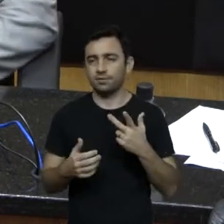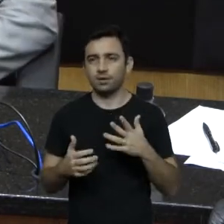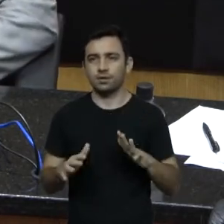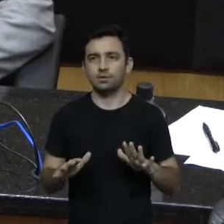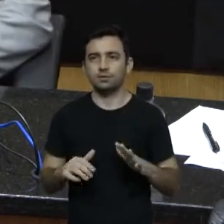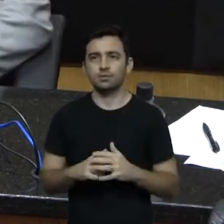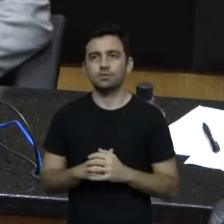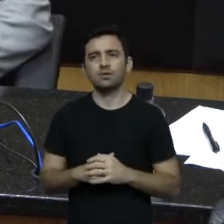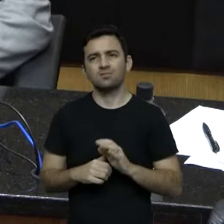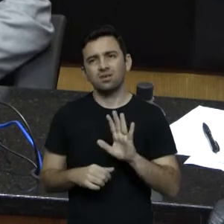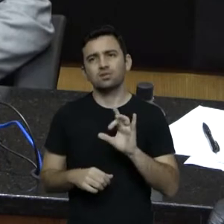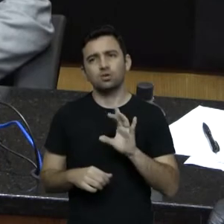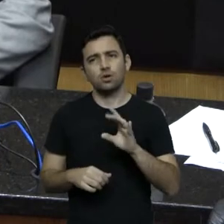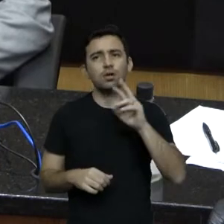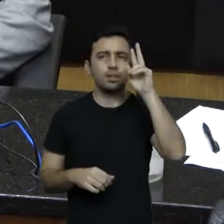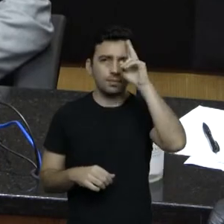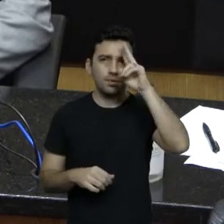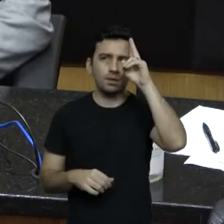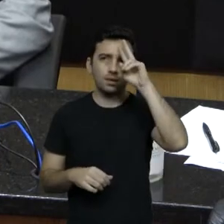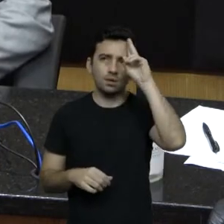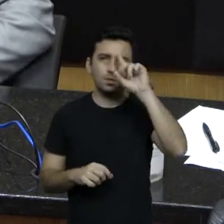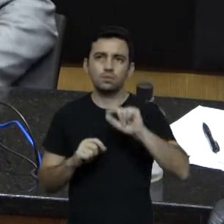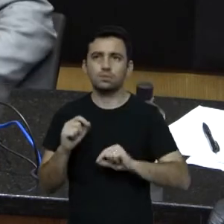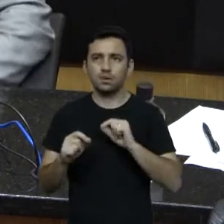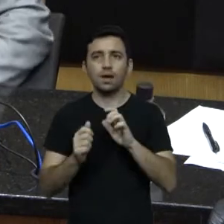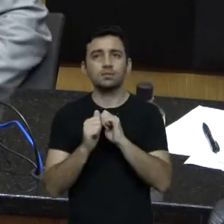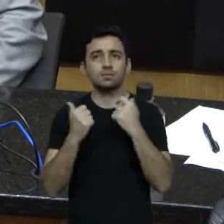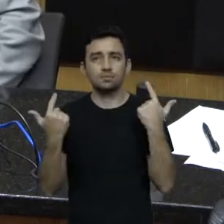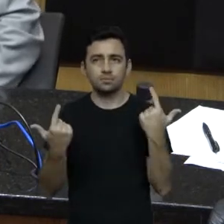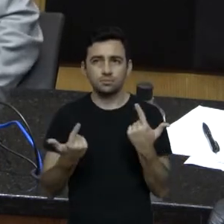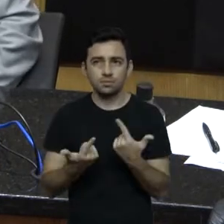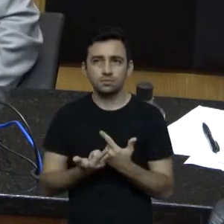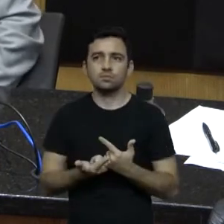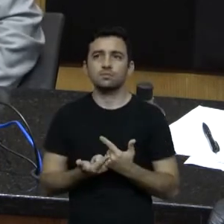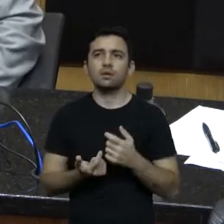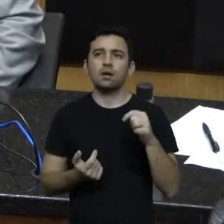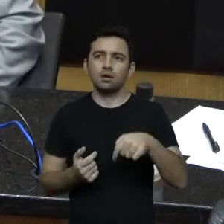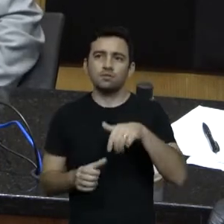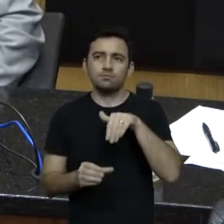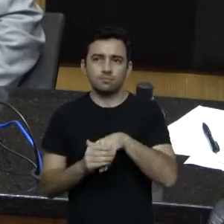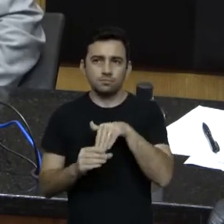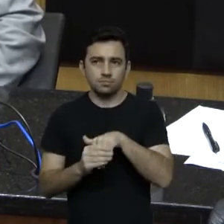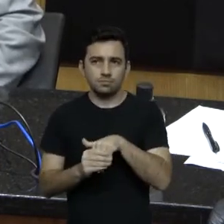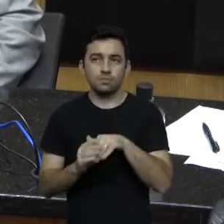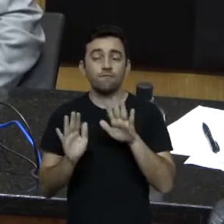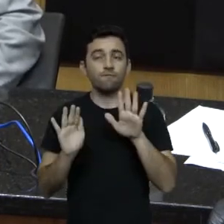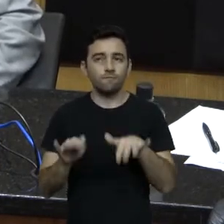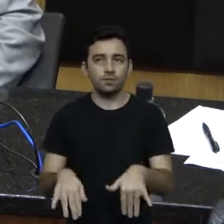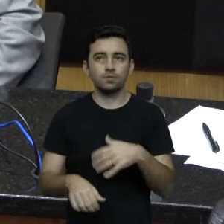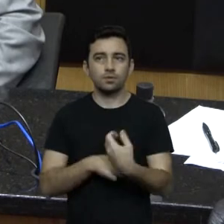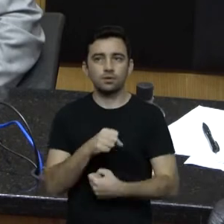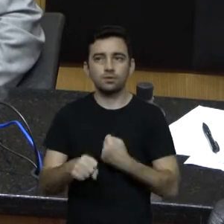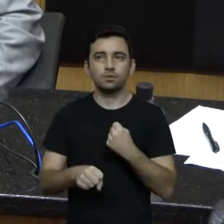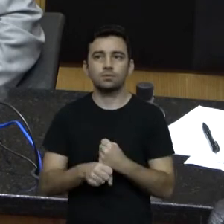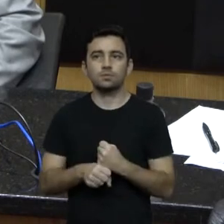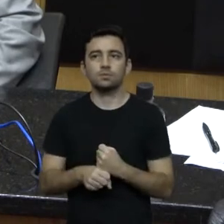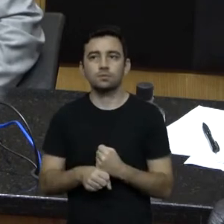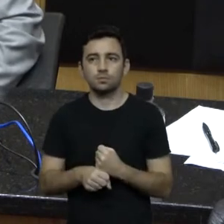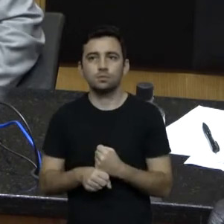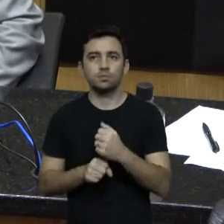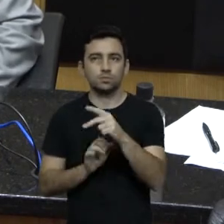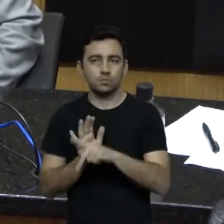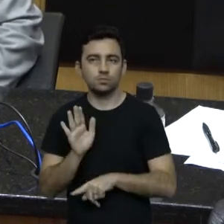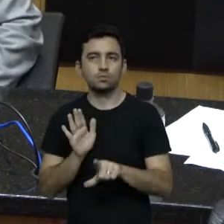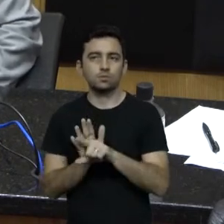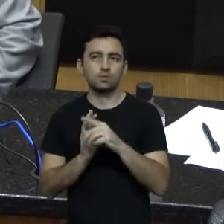mas apenas lembrar que a Assembleia Legislativa ao votar no final do ano e o projeto